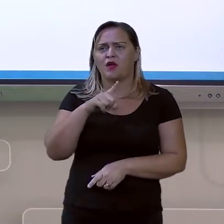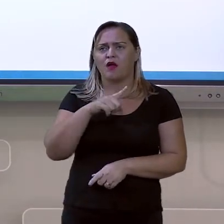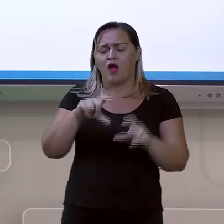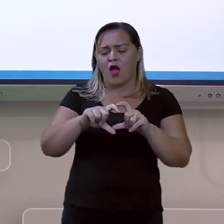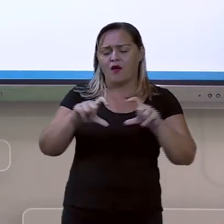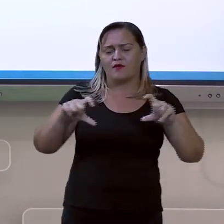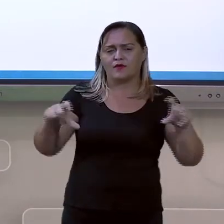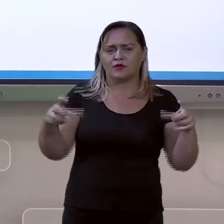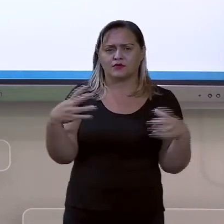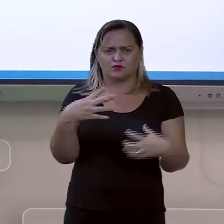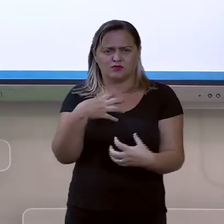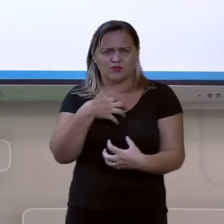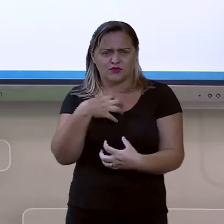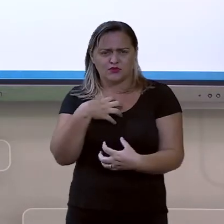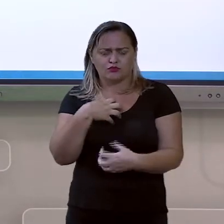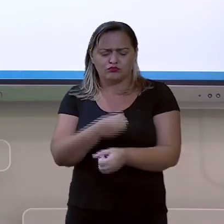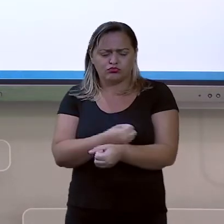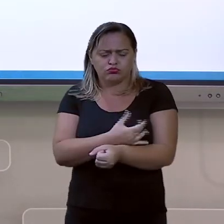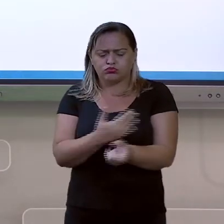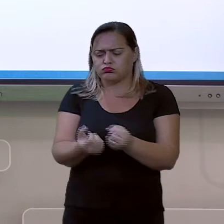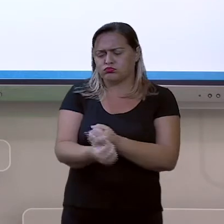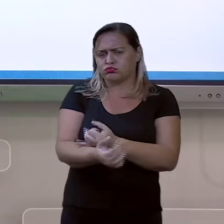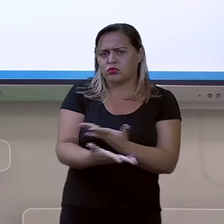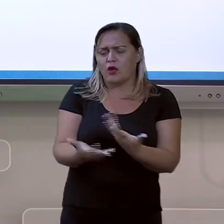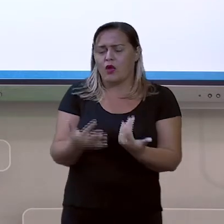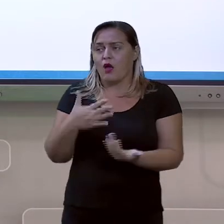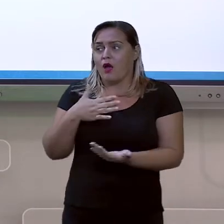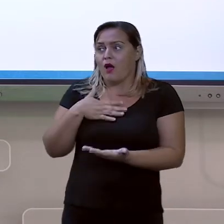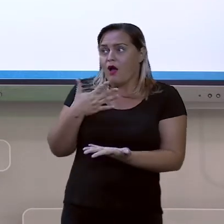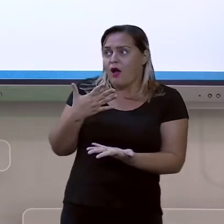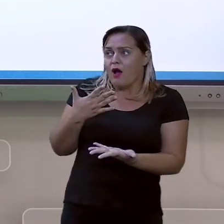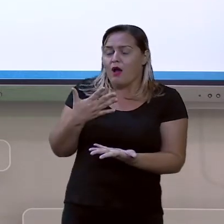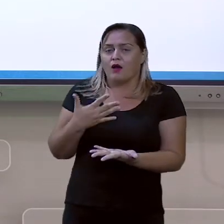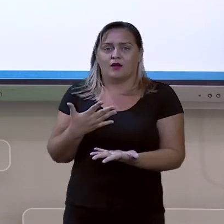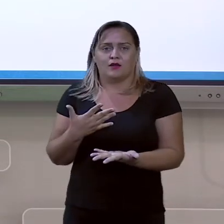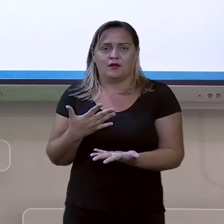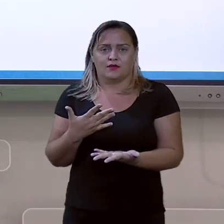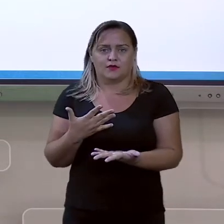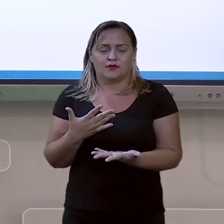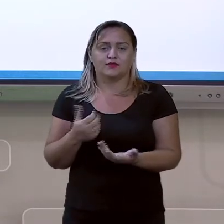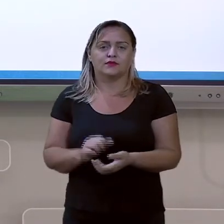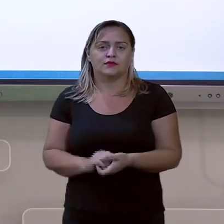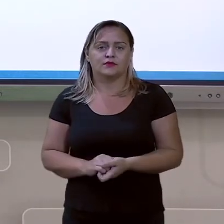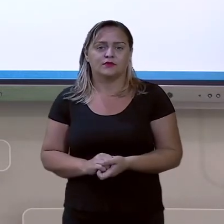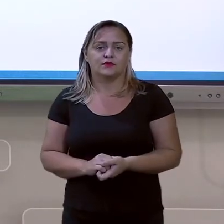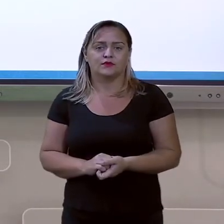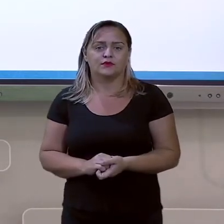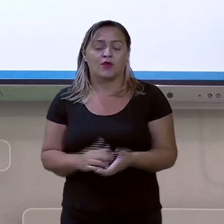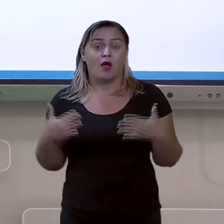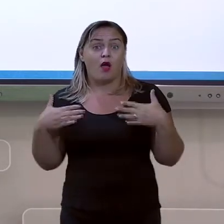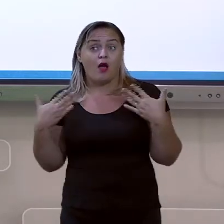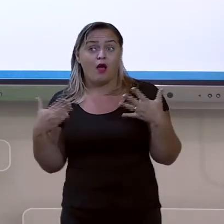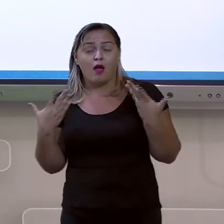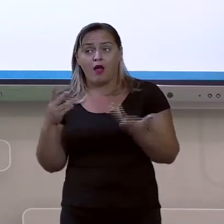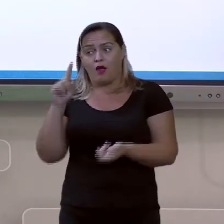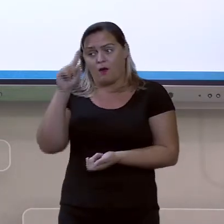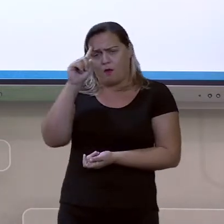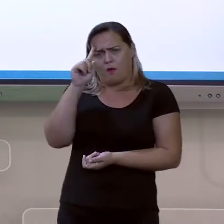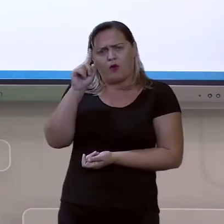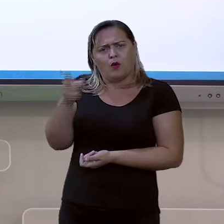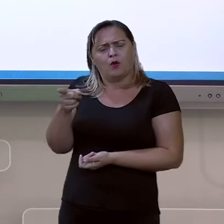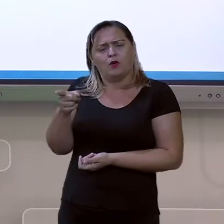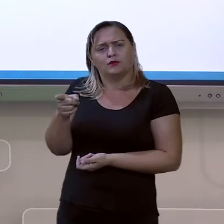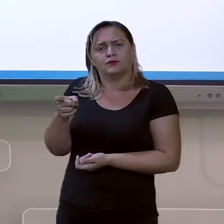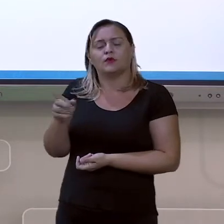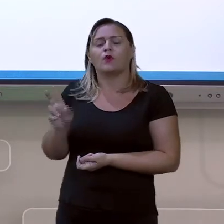um ponto de exclamação. Pode ser de surpresa, de susto, de espanto, pode ser uma ordem, né?